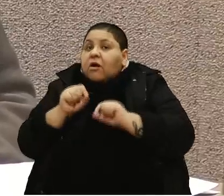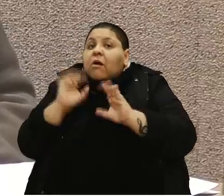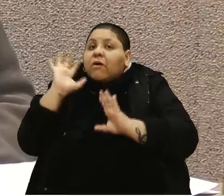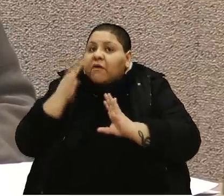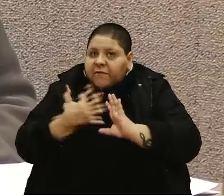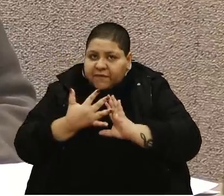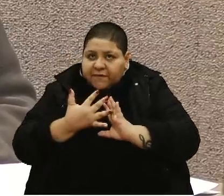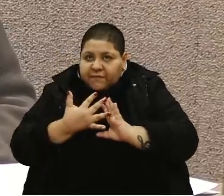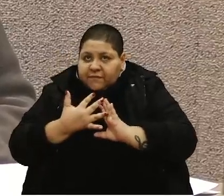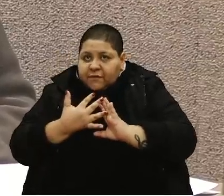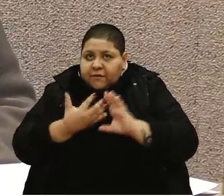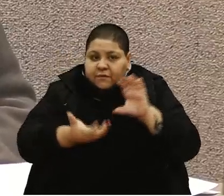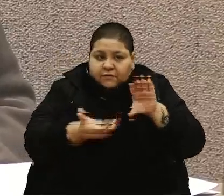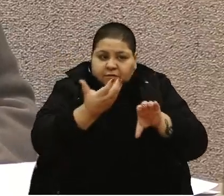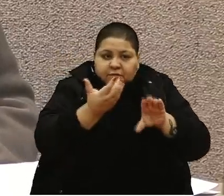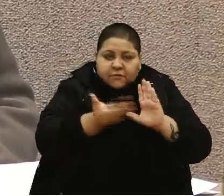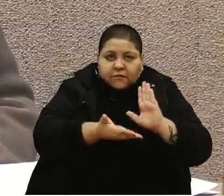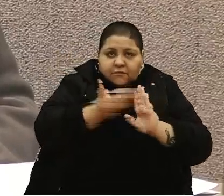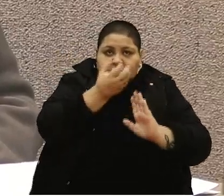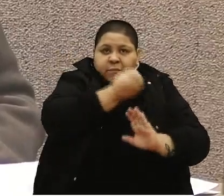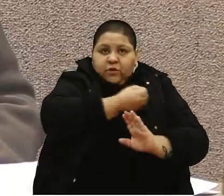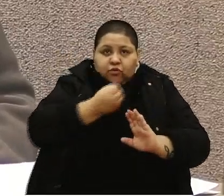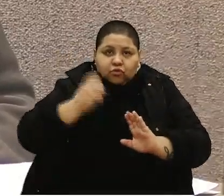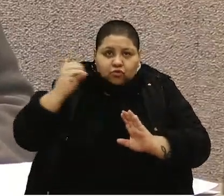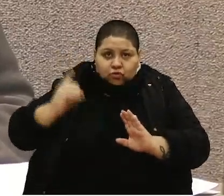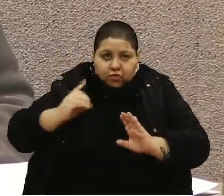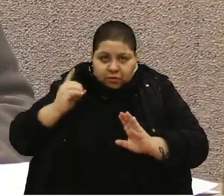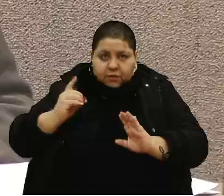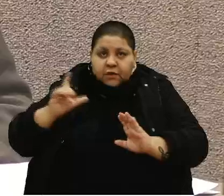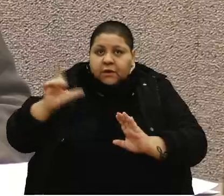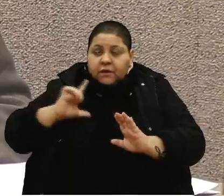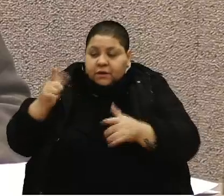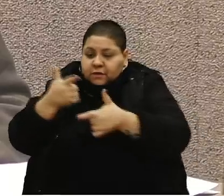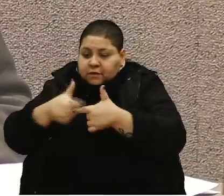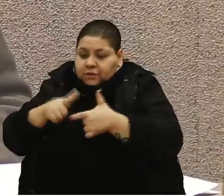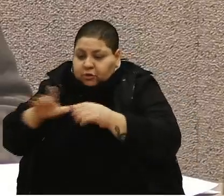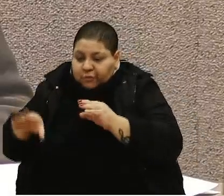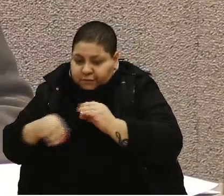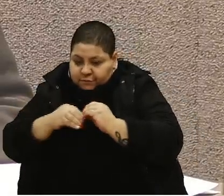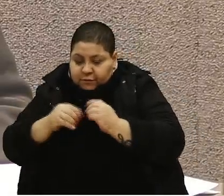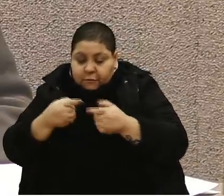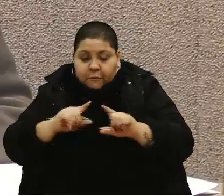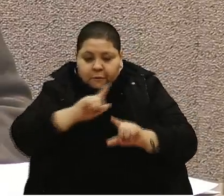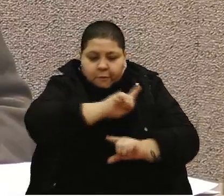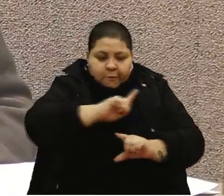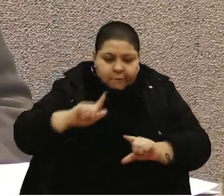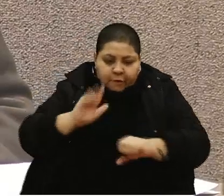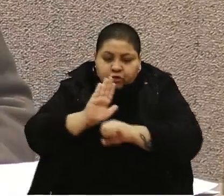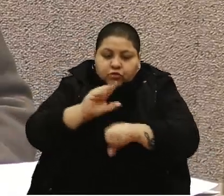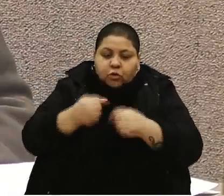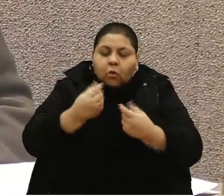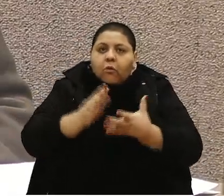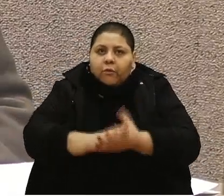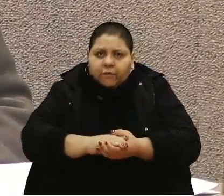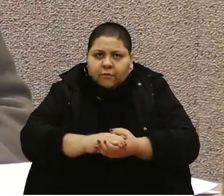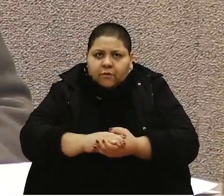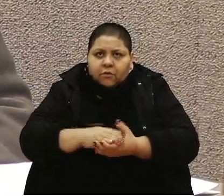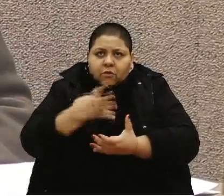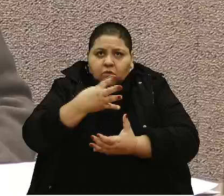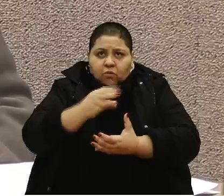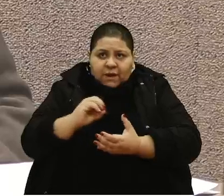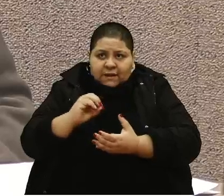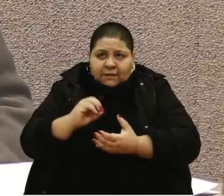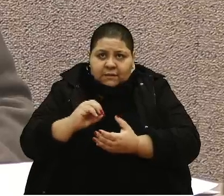acontece? O Congresso aumentou o número de deputados. Tá. Tem o problema das emendas. Mas o governo ajuda com o quê? Com 40 ministérios?